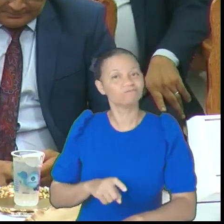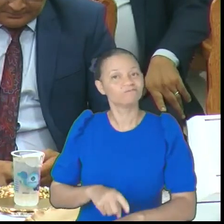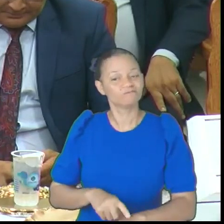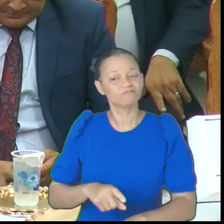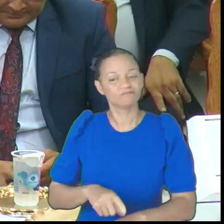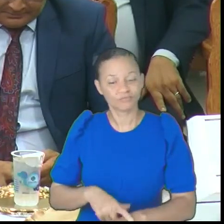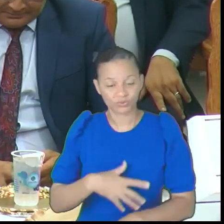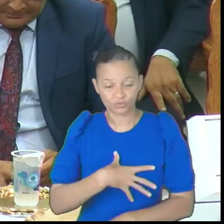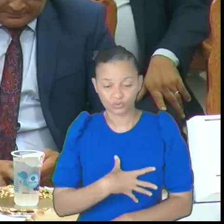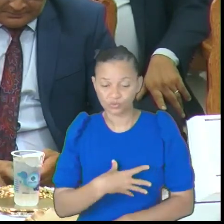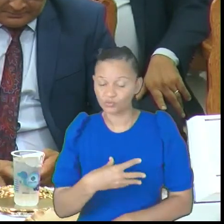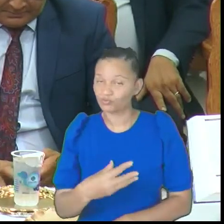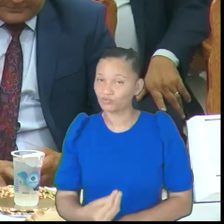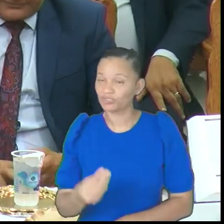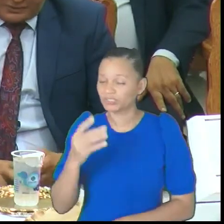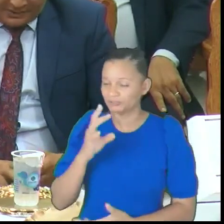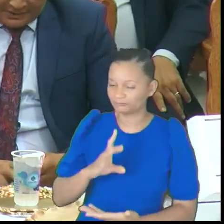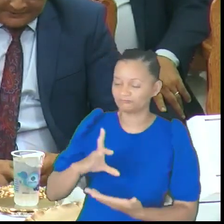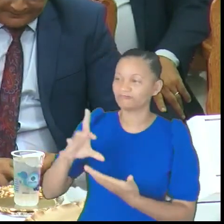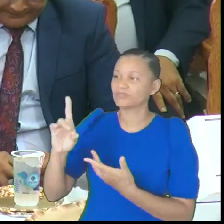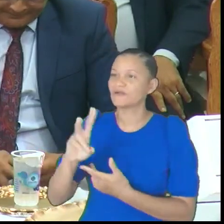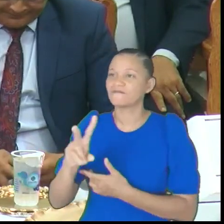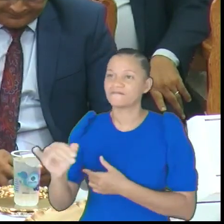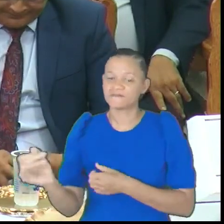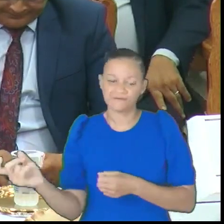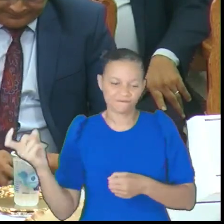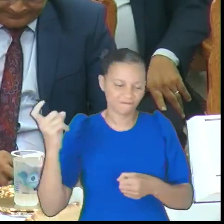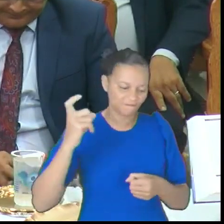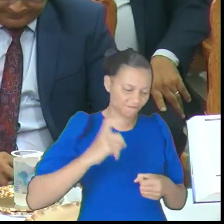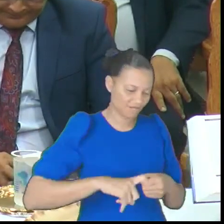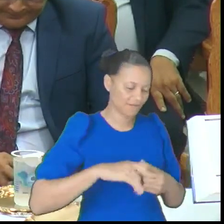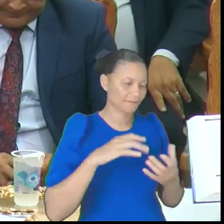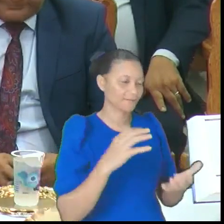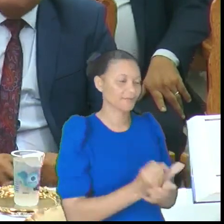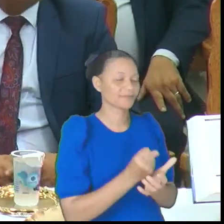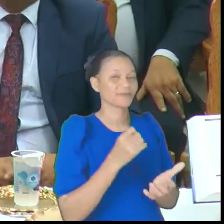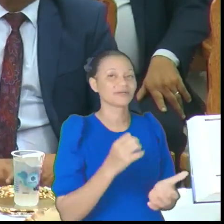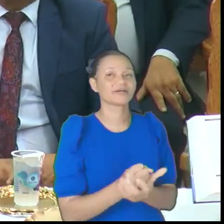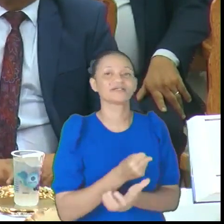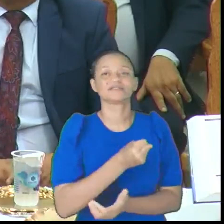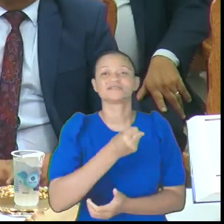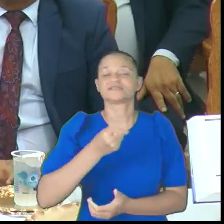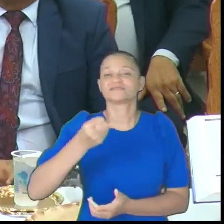em que o Filho do Homem retornará para buscar a sua igreja.